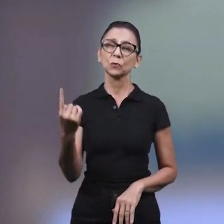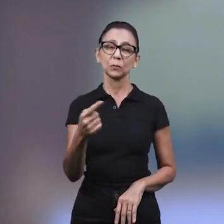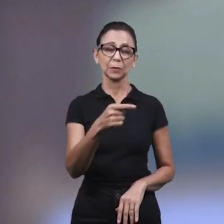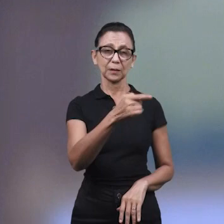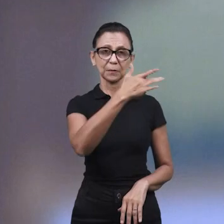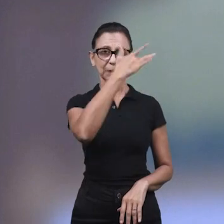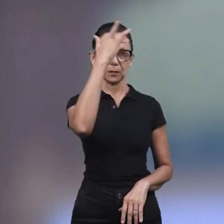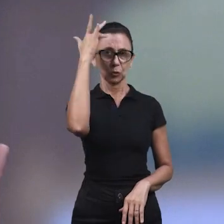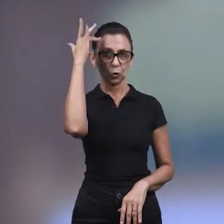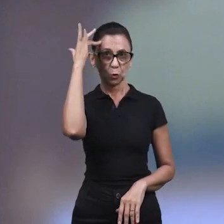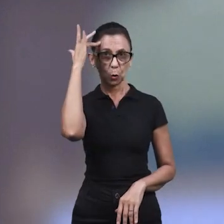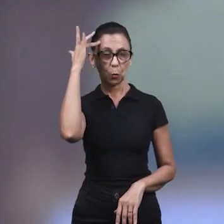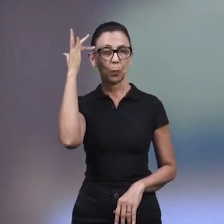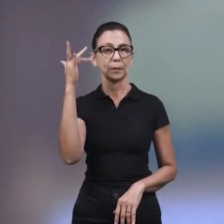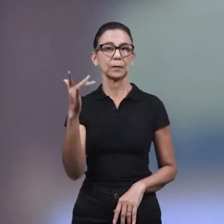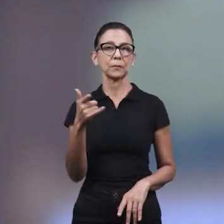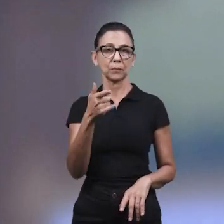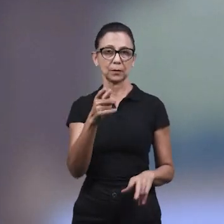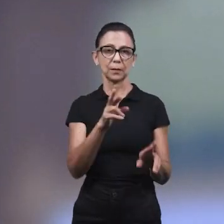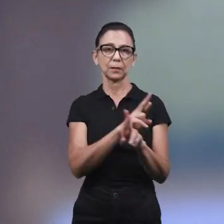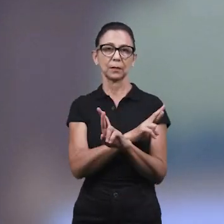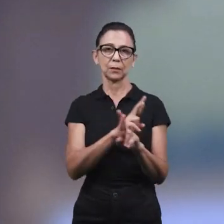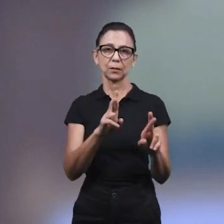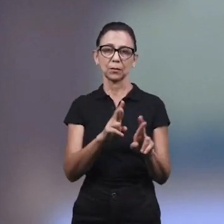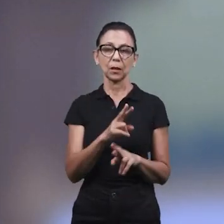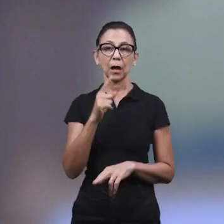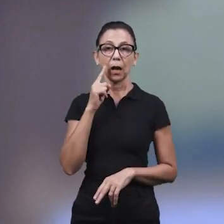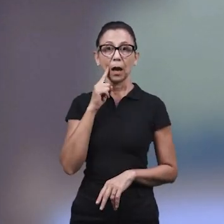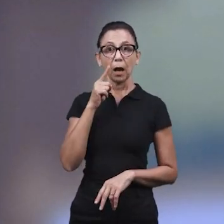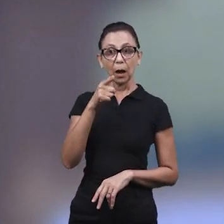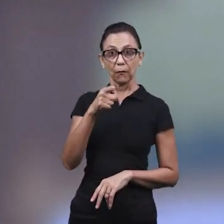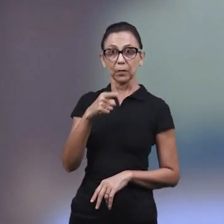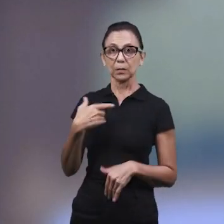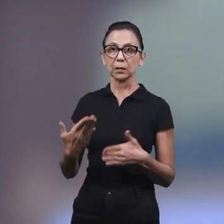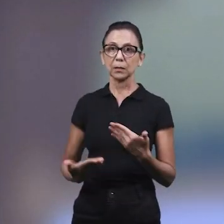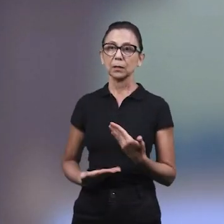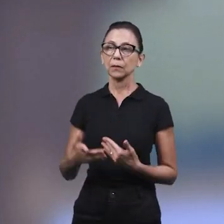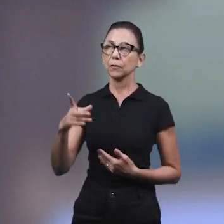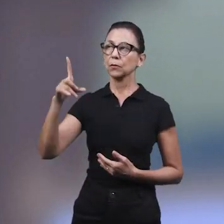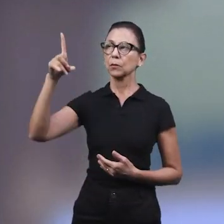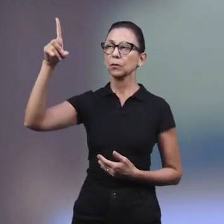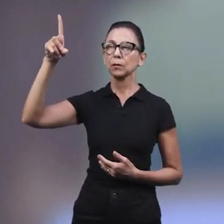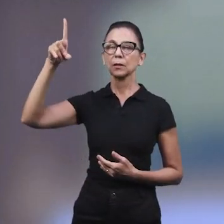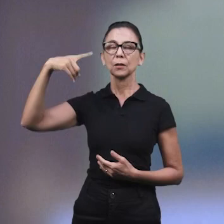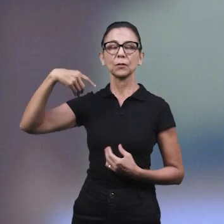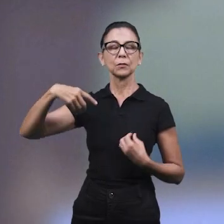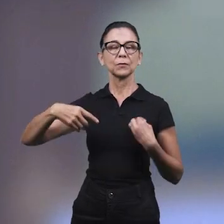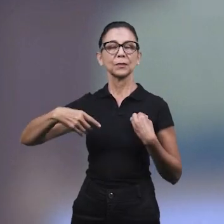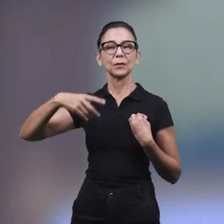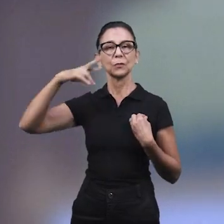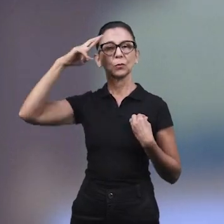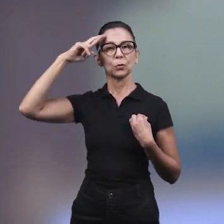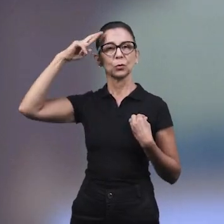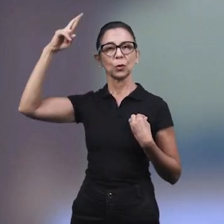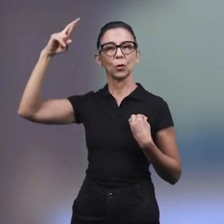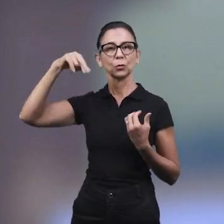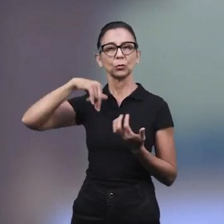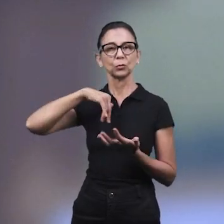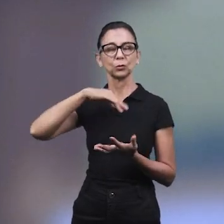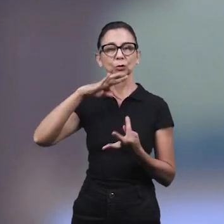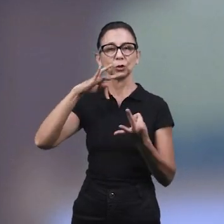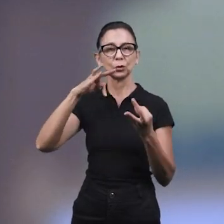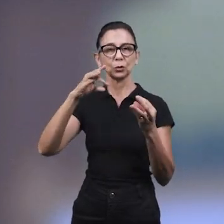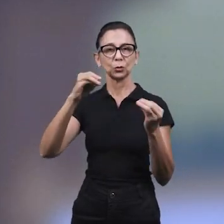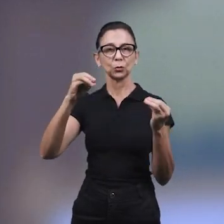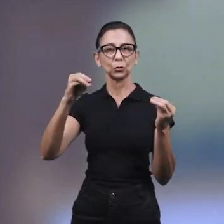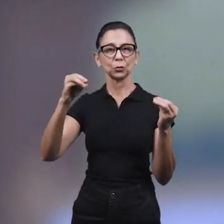vão saber, aqueles que estão à sua volta, que você serve a um Deus vivo, o dono de todo o poder.